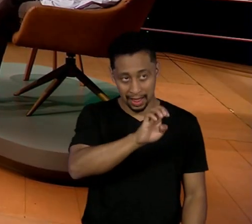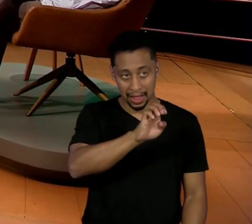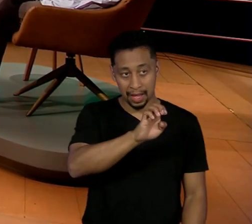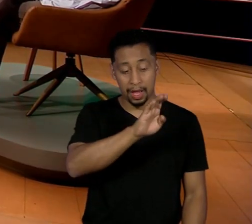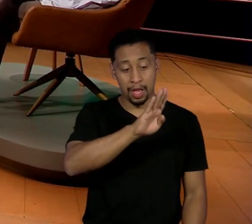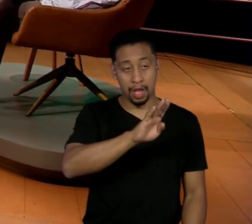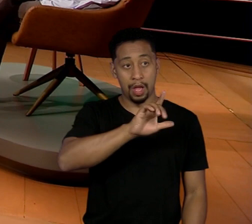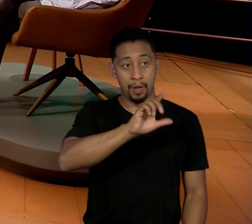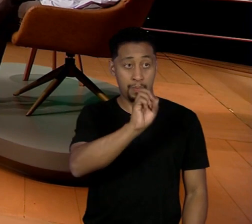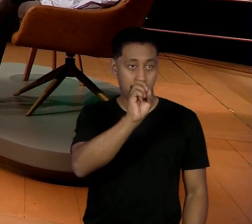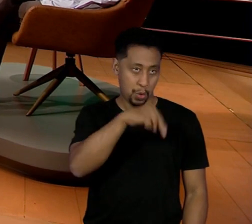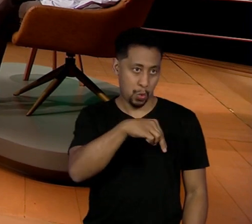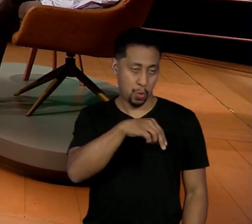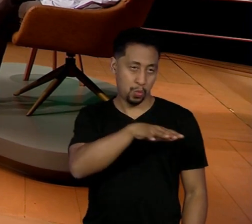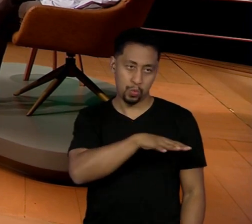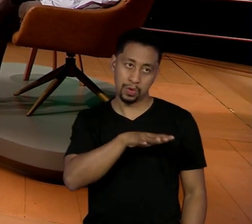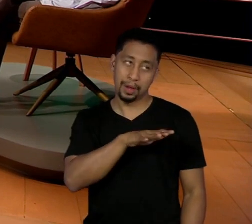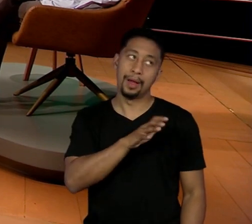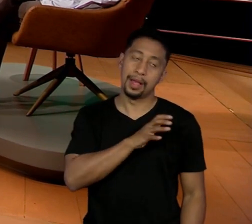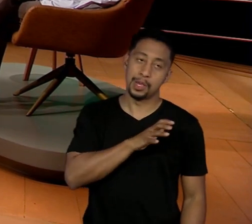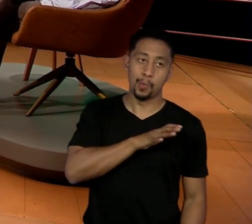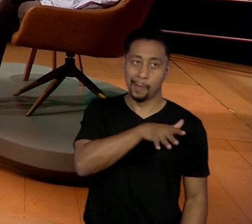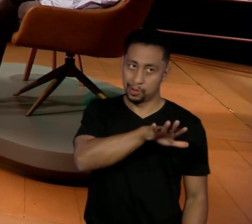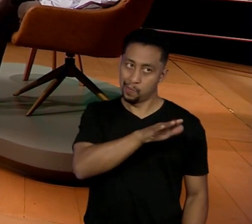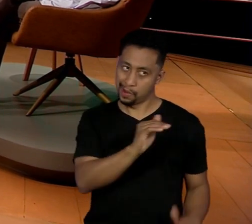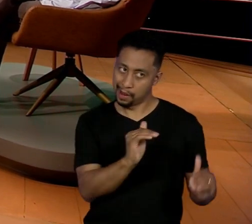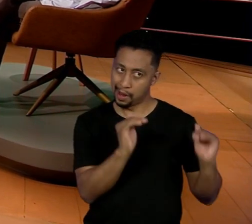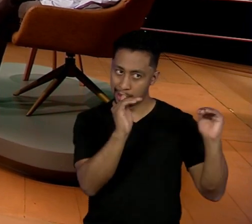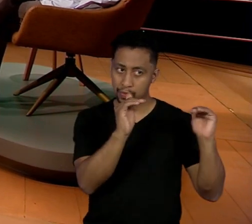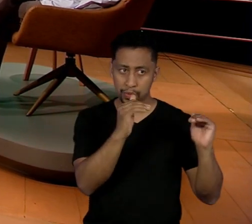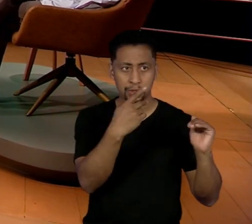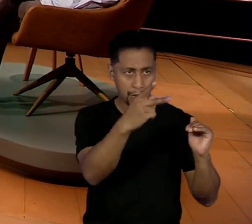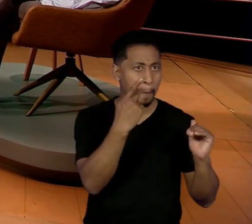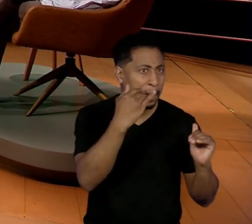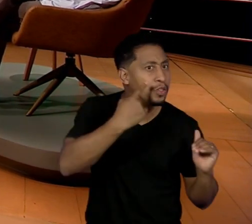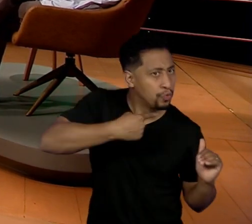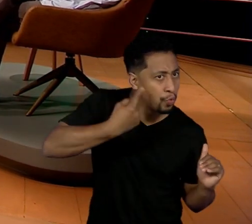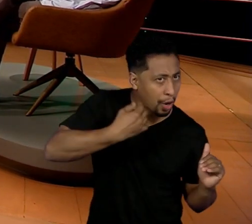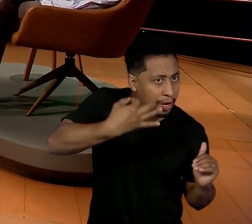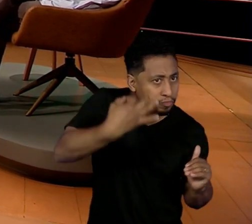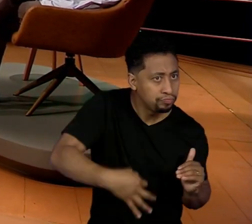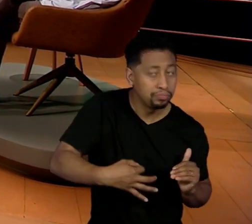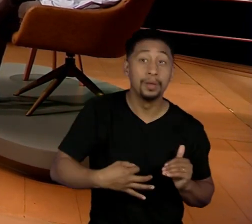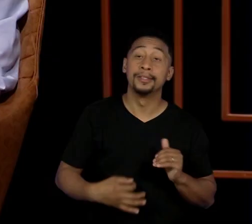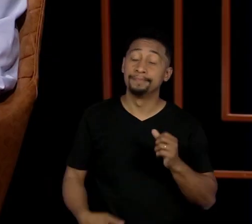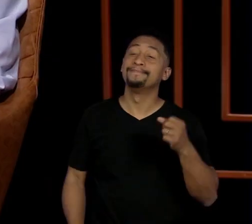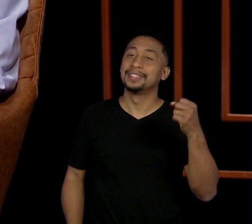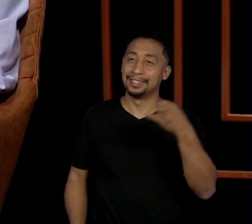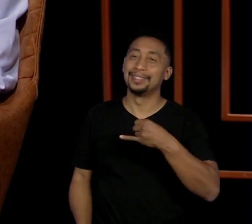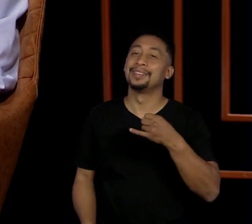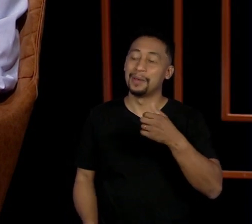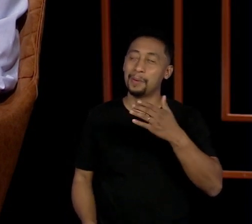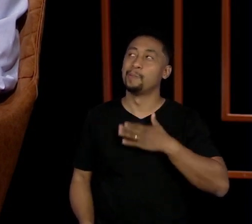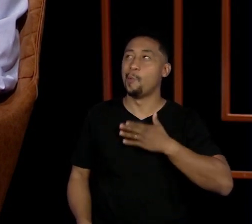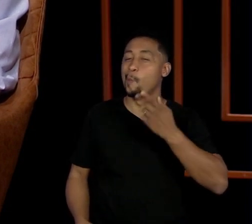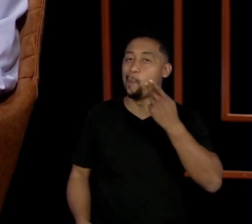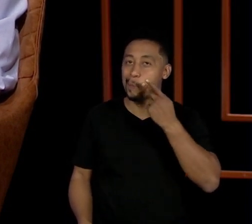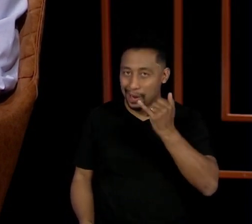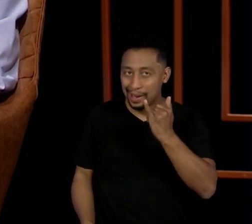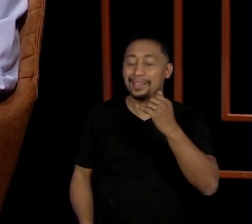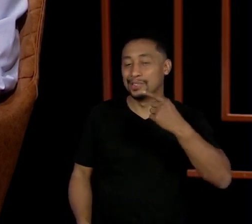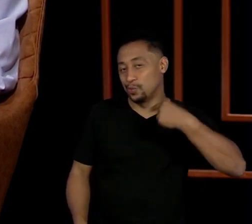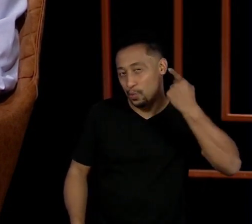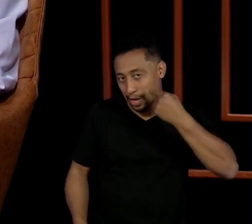De classe média alta. Classe média alta. Seu pai era advogado, se não me engano? Meu pai era advogado, meu pai chegou a produzir cinema. Ah, é? Era pintor